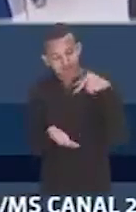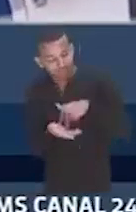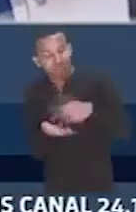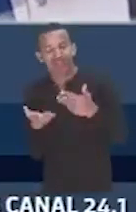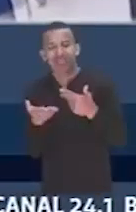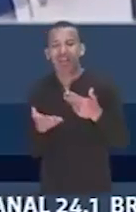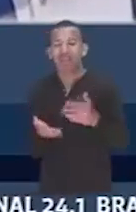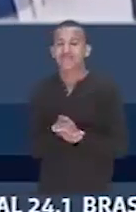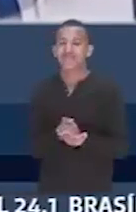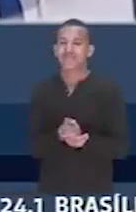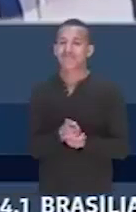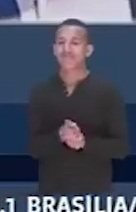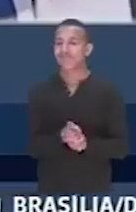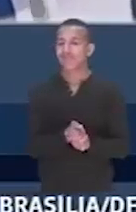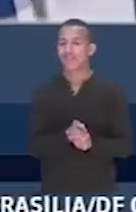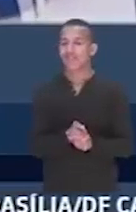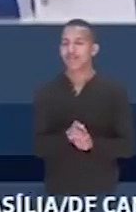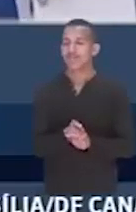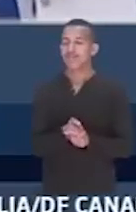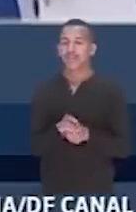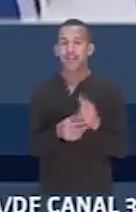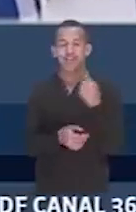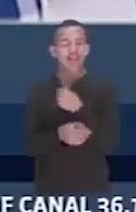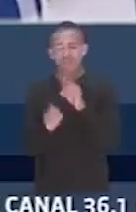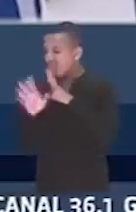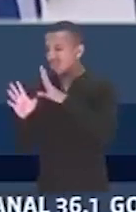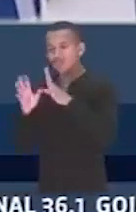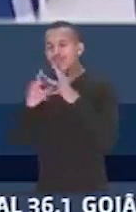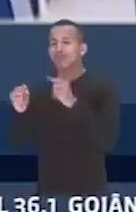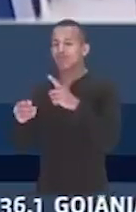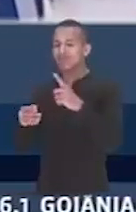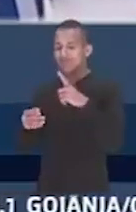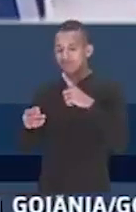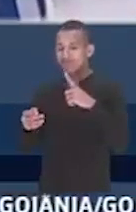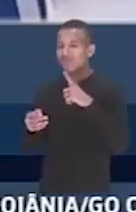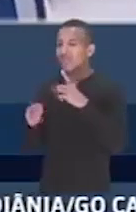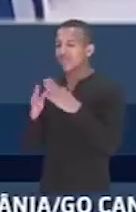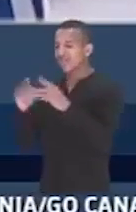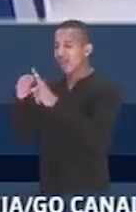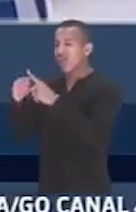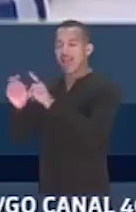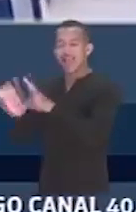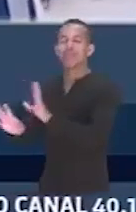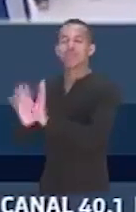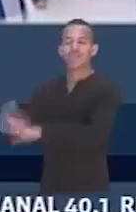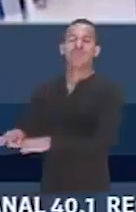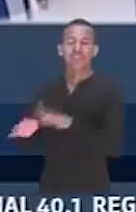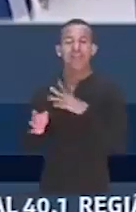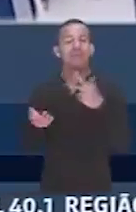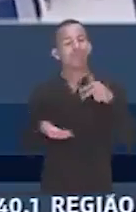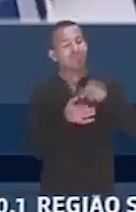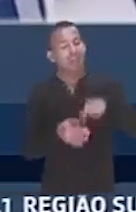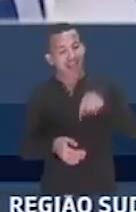nós deixamos tudo, o nosso ministério que tínhamos, e viemos ser servos, estamos assim restituídos e maravilhados.